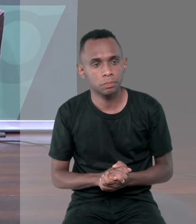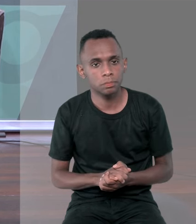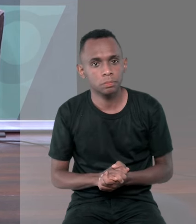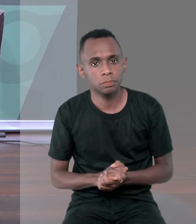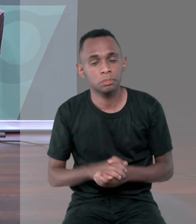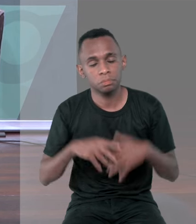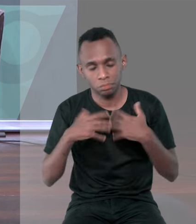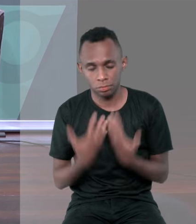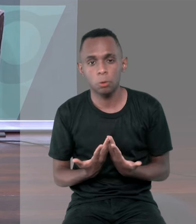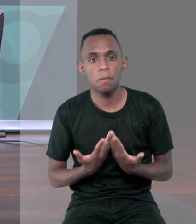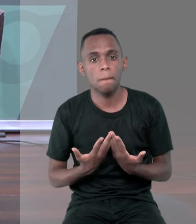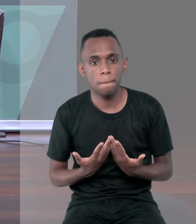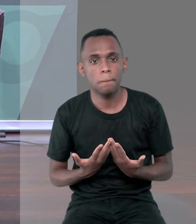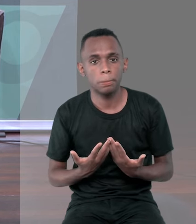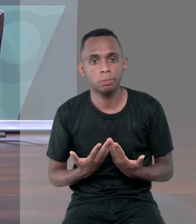Bom,